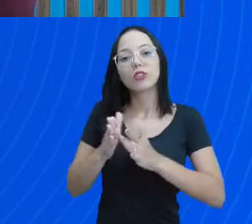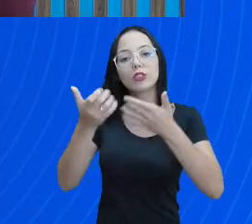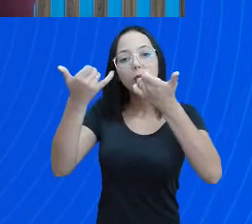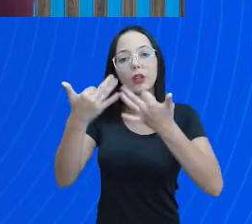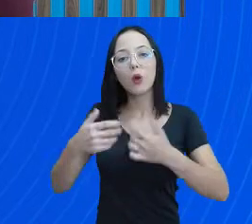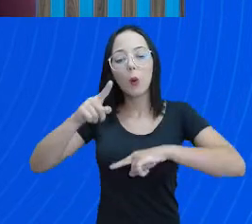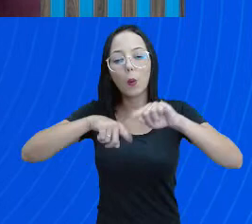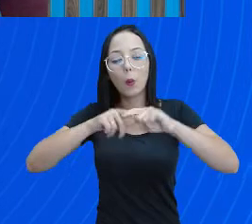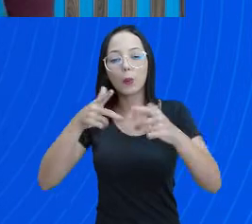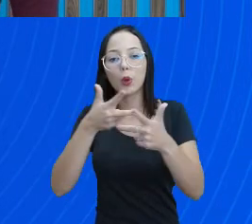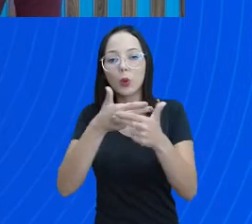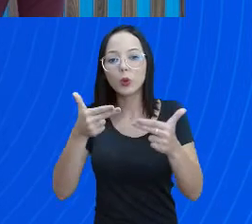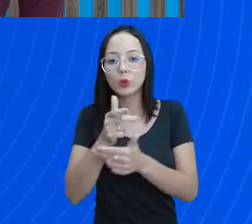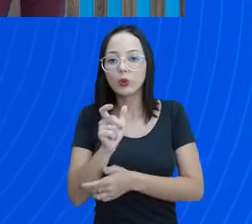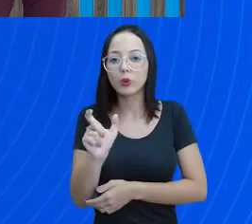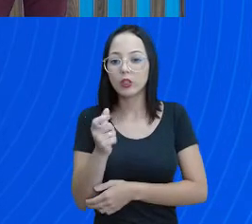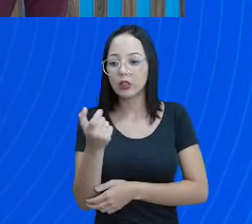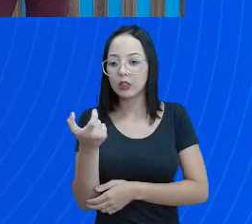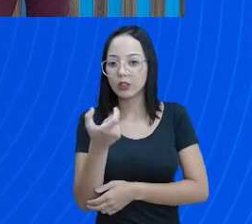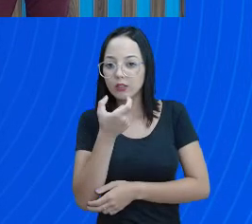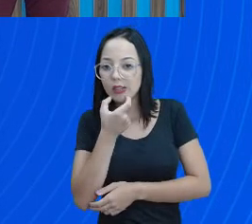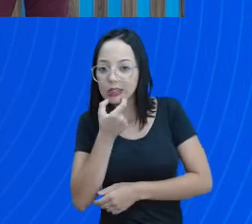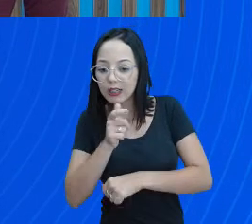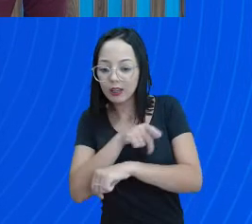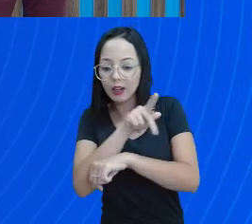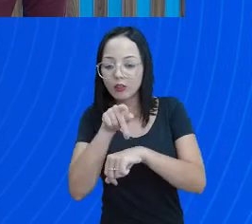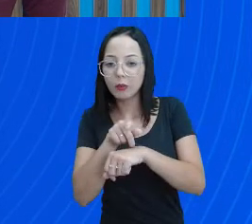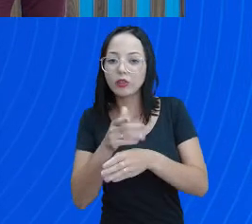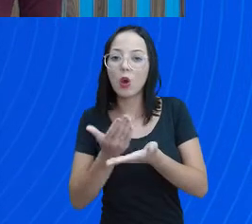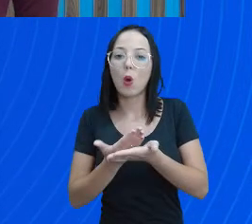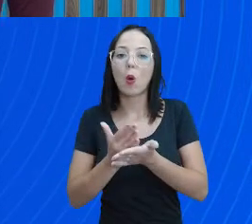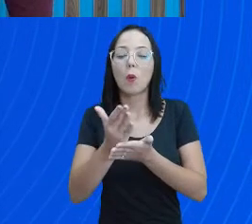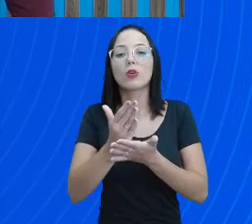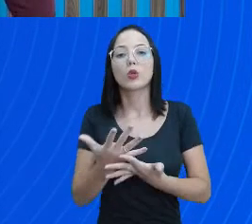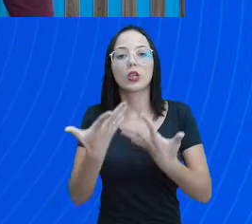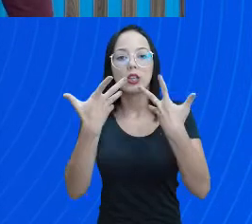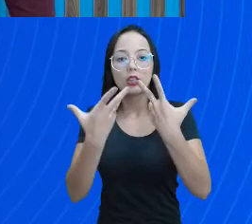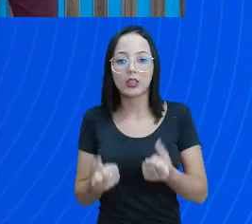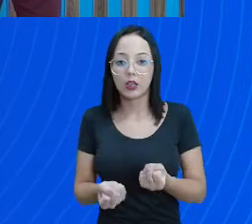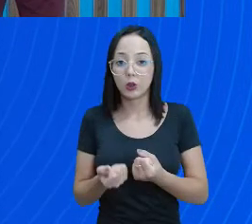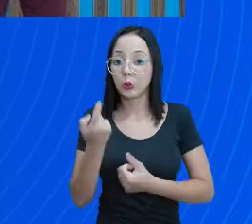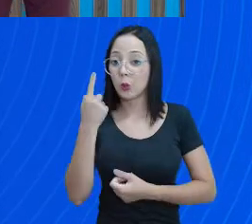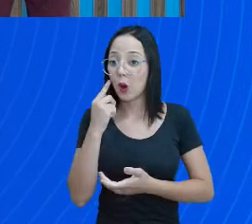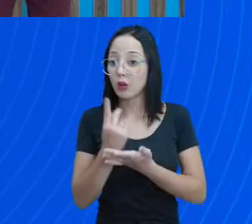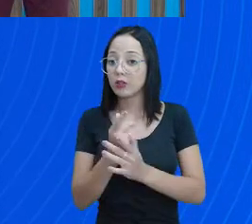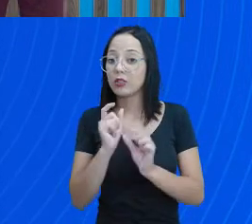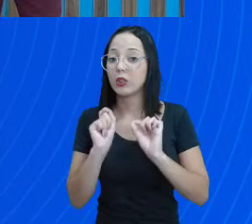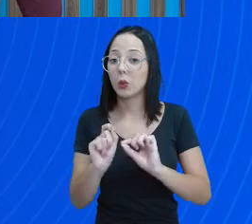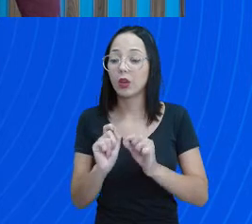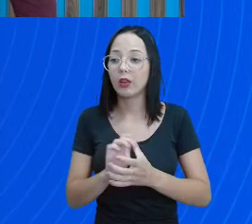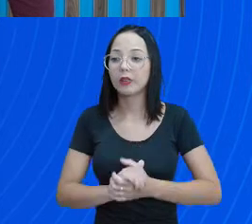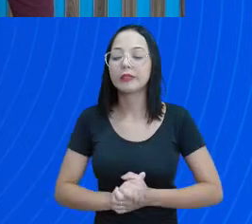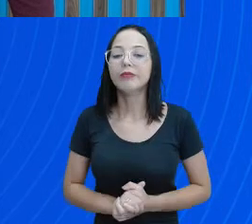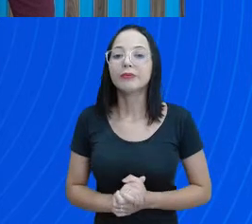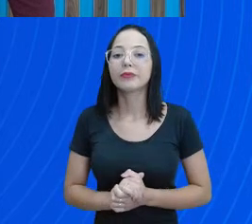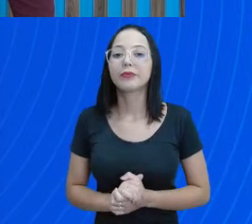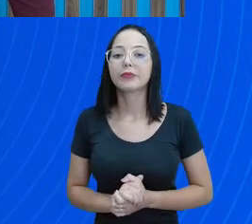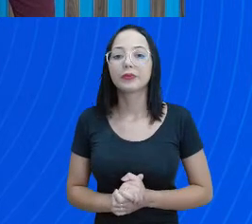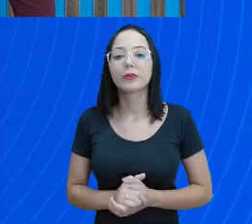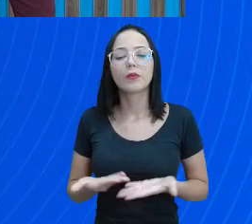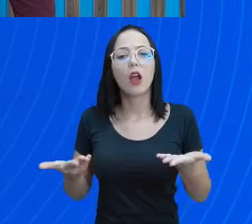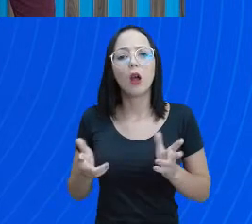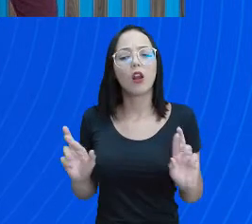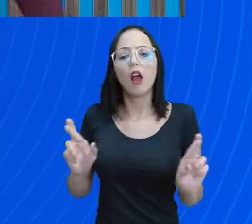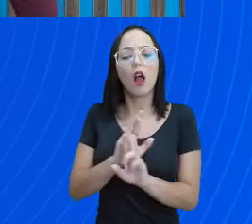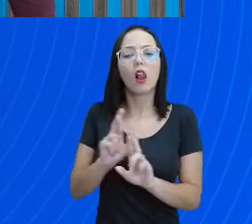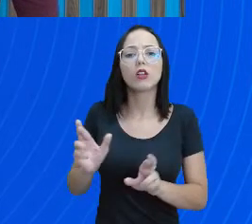produto inglês começou a ser bem aceito. Tá? Ó, vê só o que acontecia. Hoje é o contrário, viu gente? Mas vou dar fazer uma relação